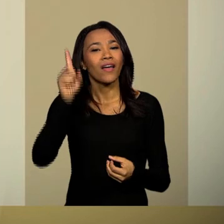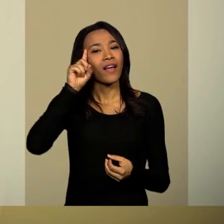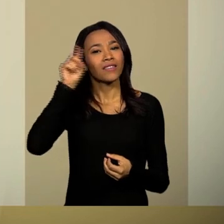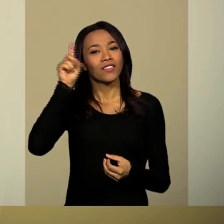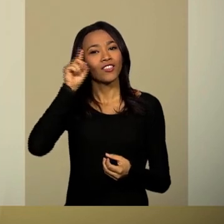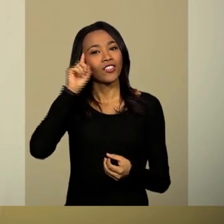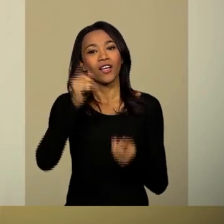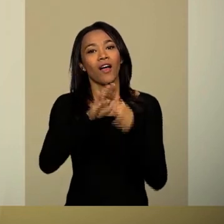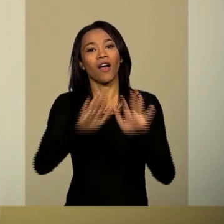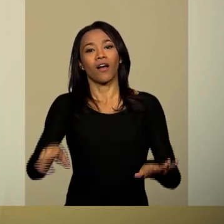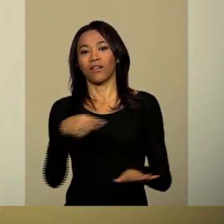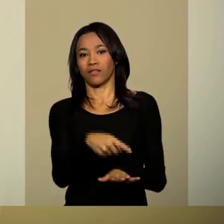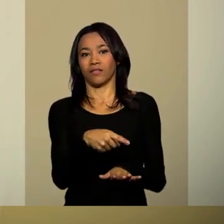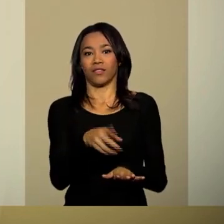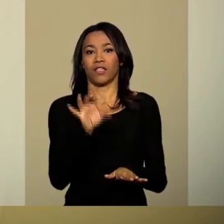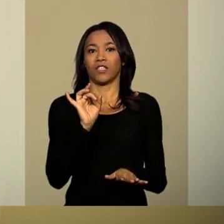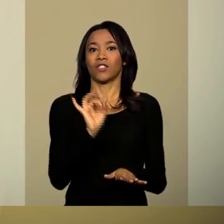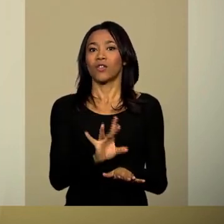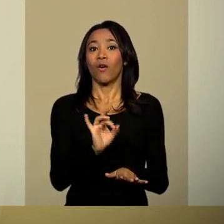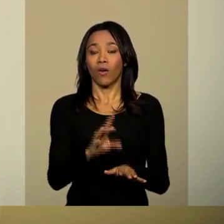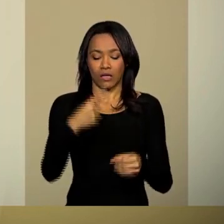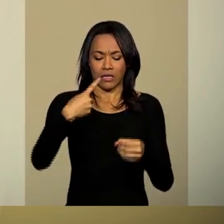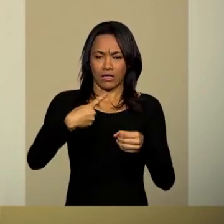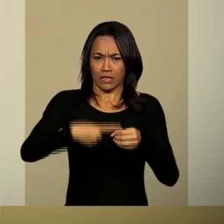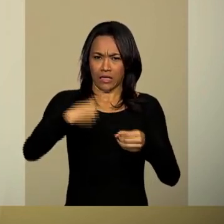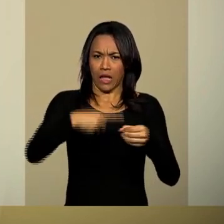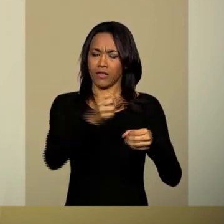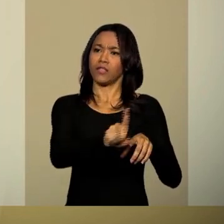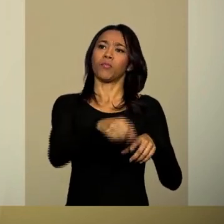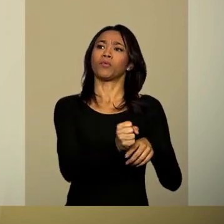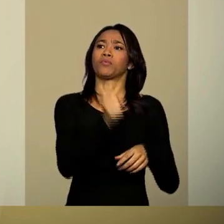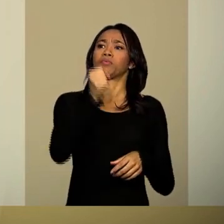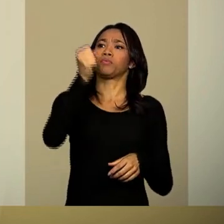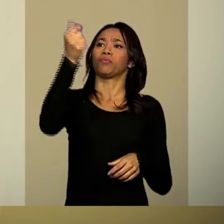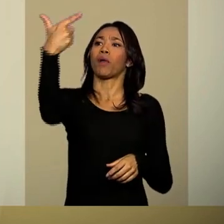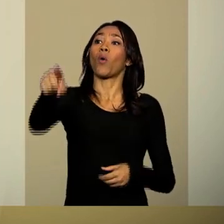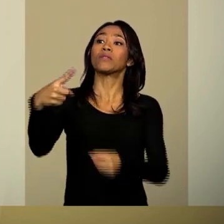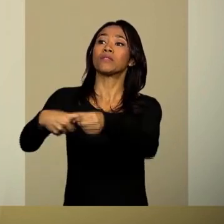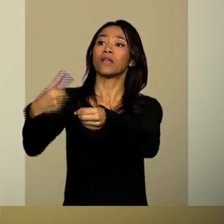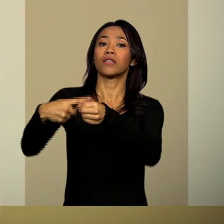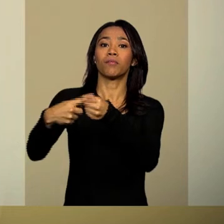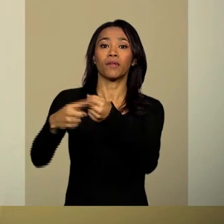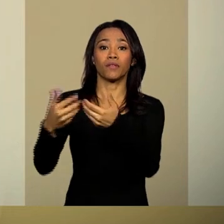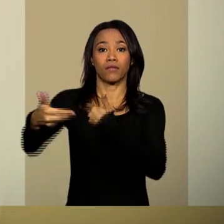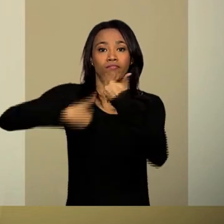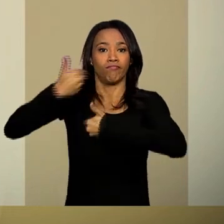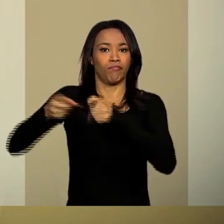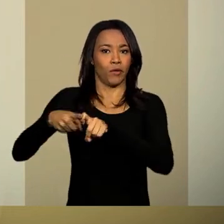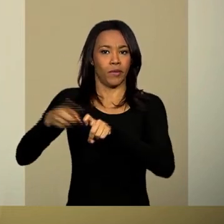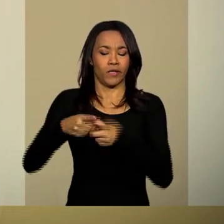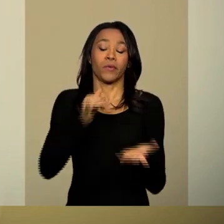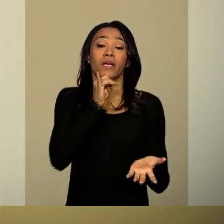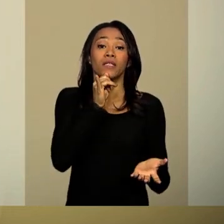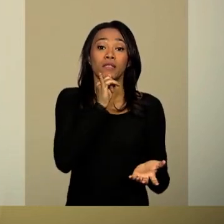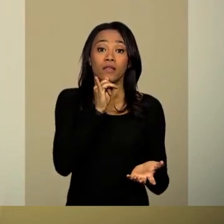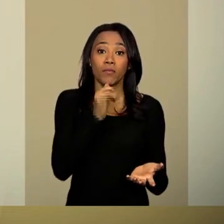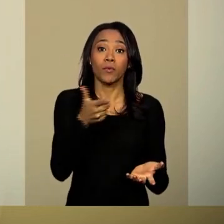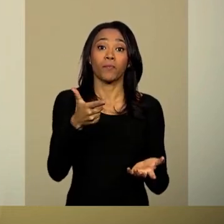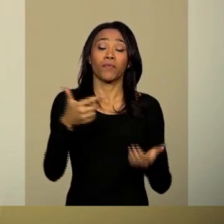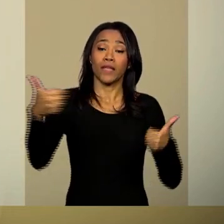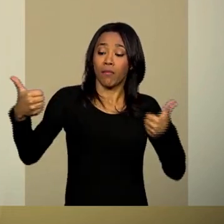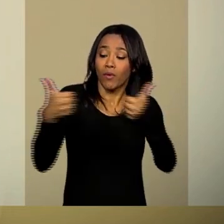dessas pessoas sair dessas cidades para poder ser atendido por um médico vou lhe dar um exemplo de como a